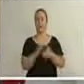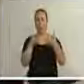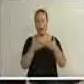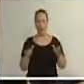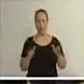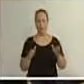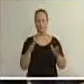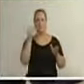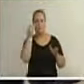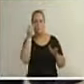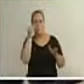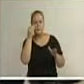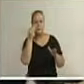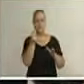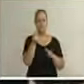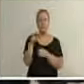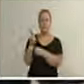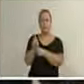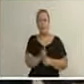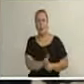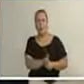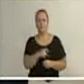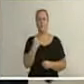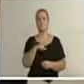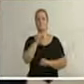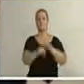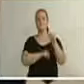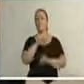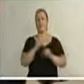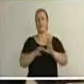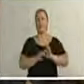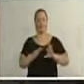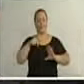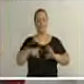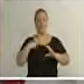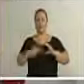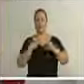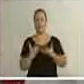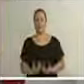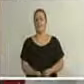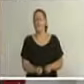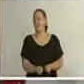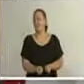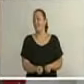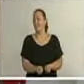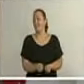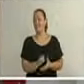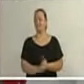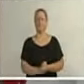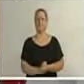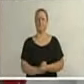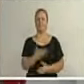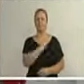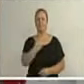ele precisa da autorização deste parlamento para poder fazer. Para o governador Colombo